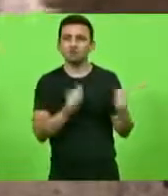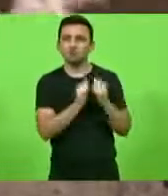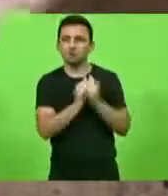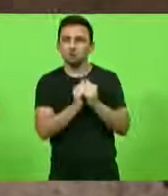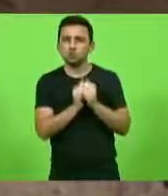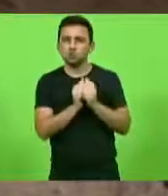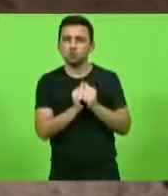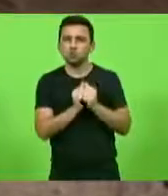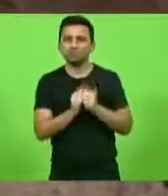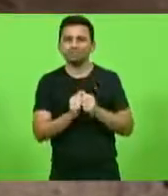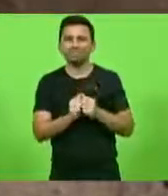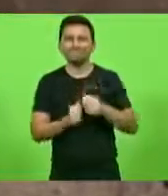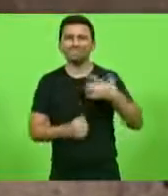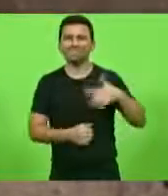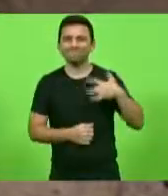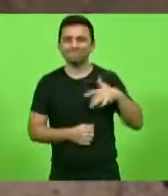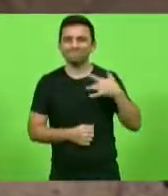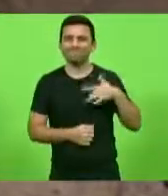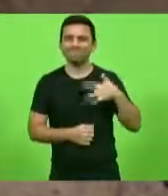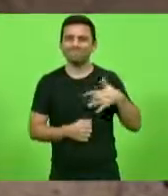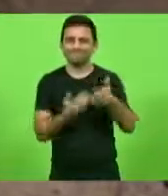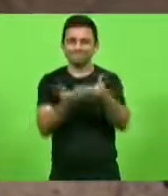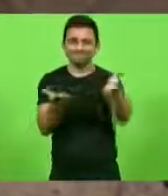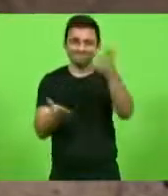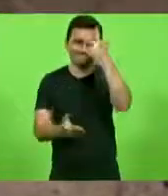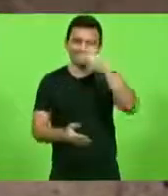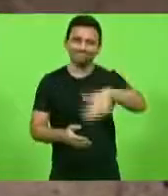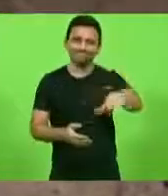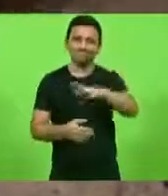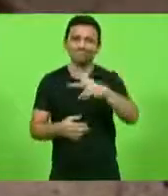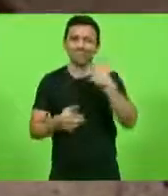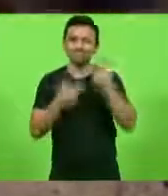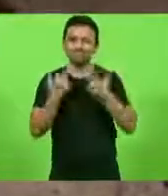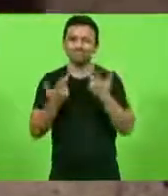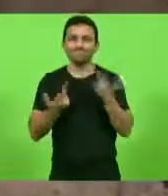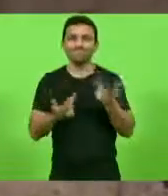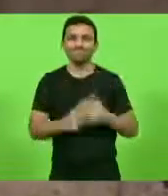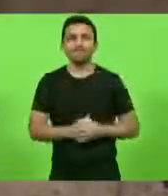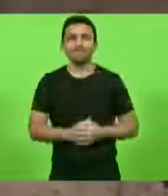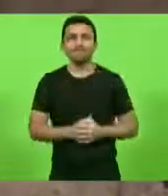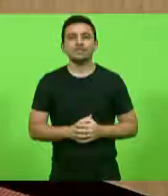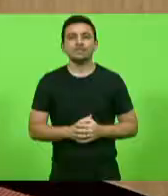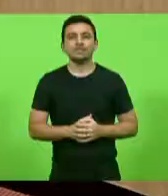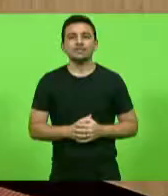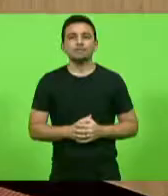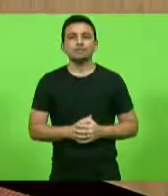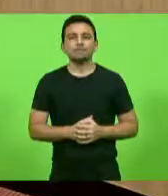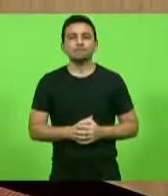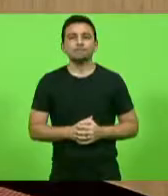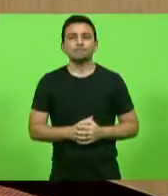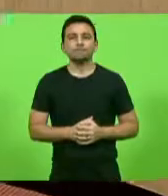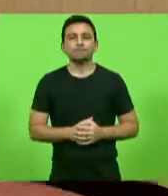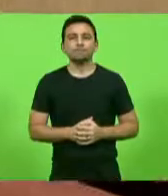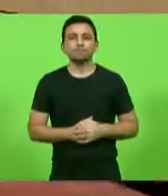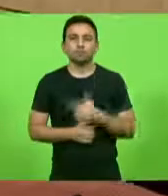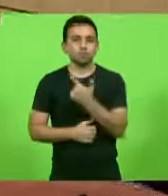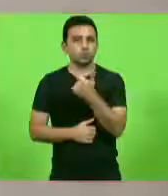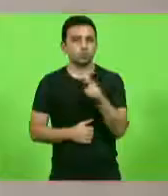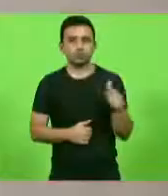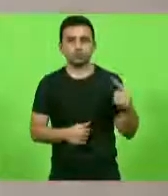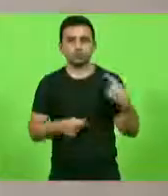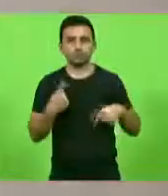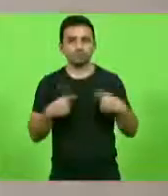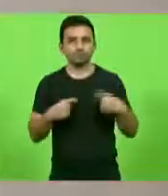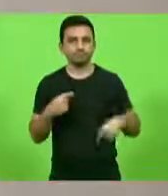colocaram, dá dó da gente ver essas pessoas falarem. Então, era isso, senhor presidente. Não havendo mais quem queira discutir